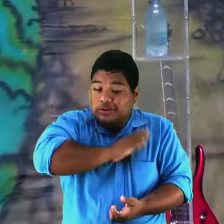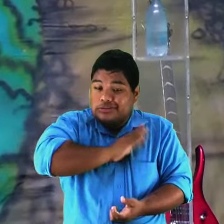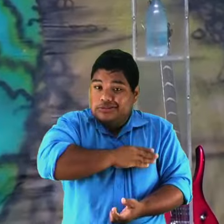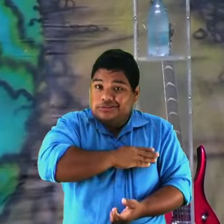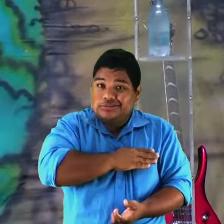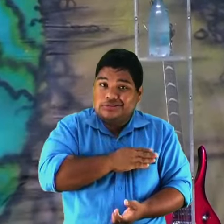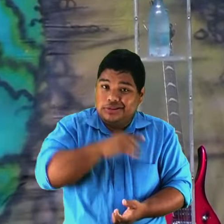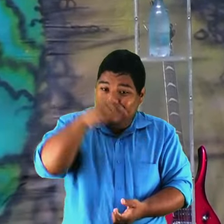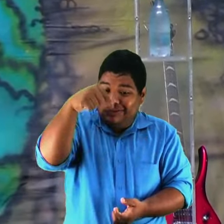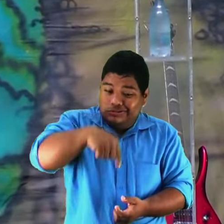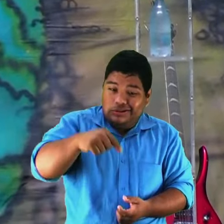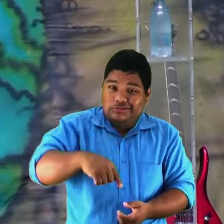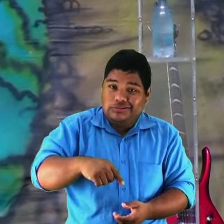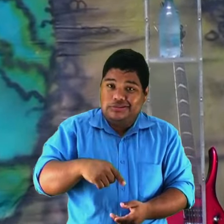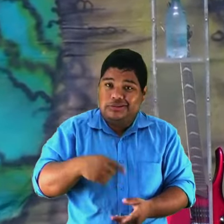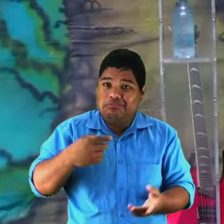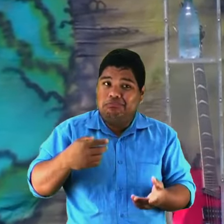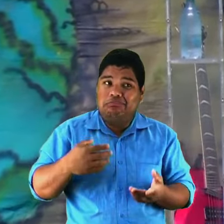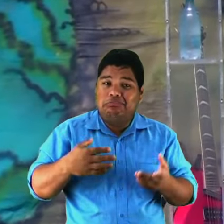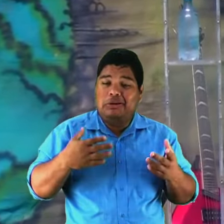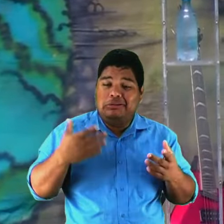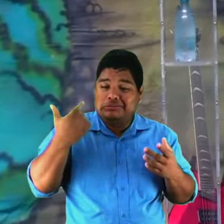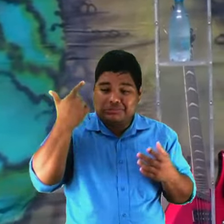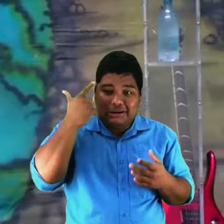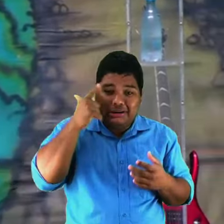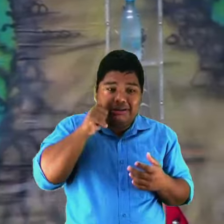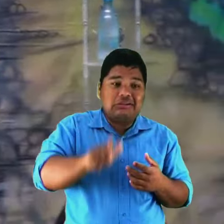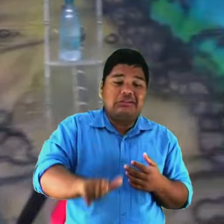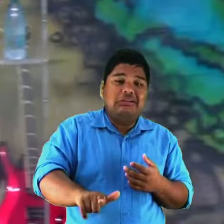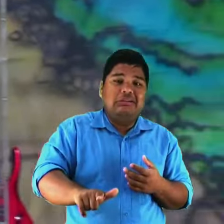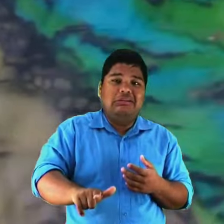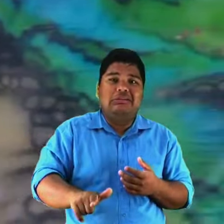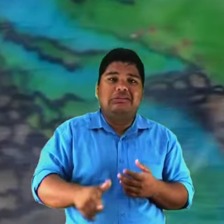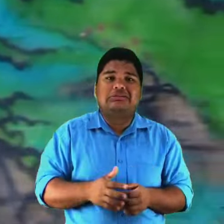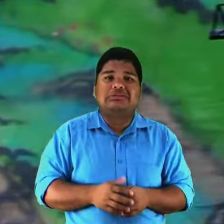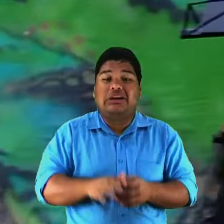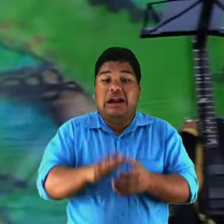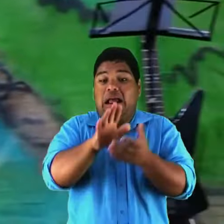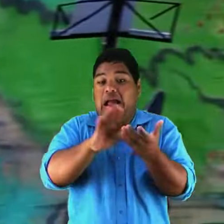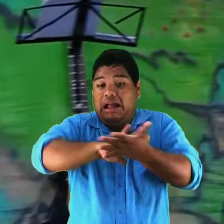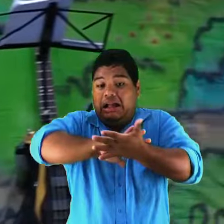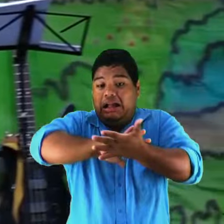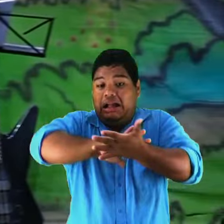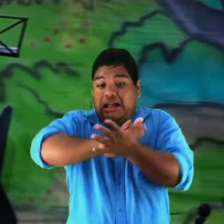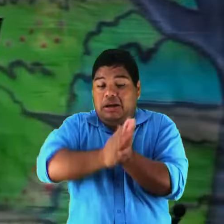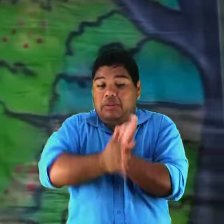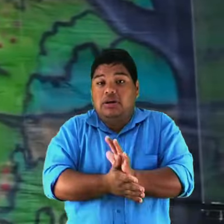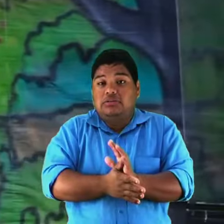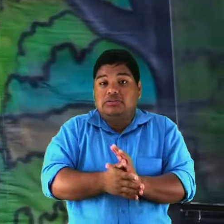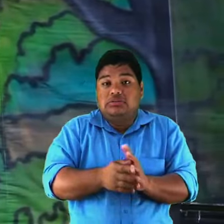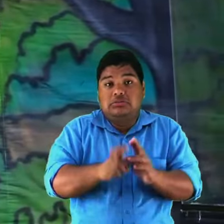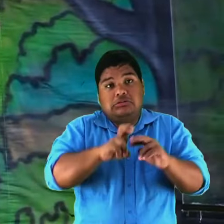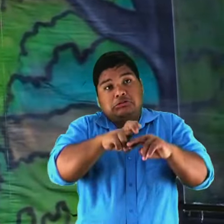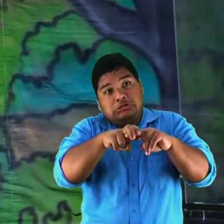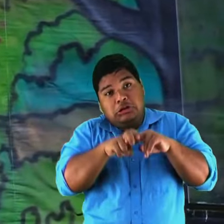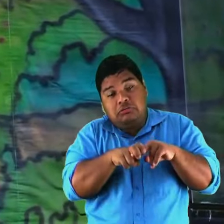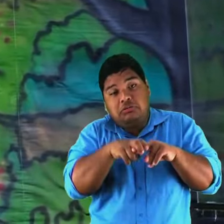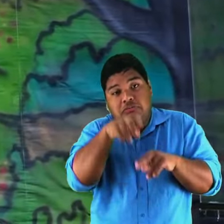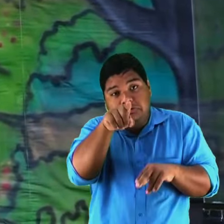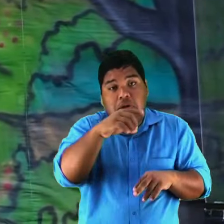transitório. Talvez você vai chegar a 90 anos, talvez menos do que isso, talvez um pouco